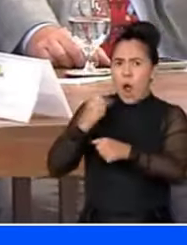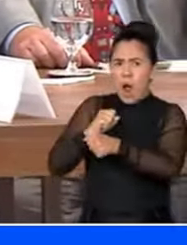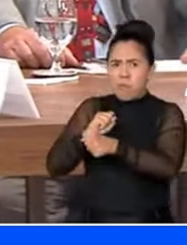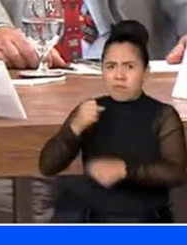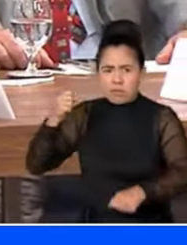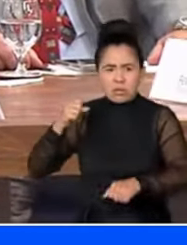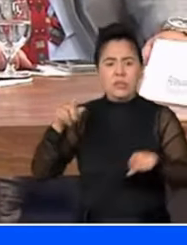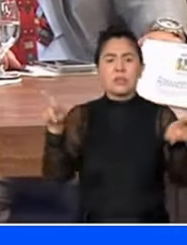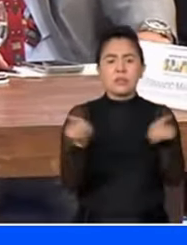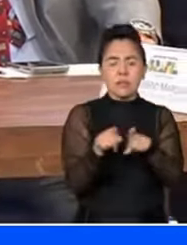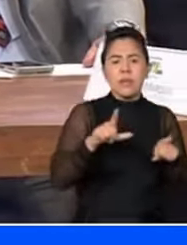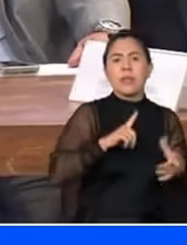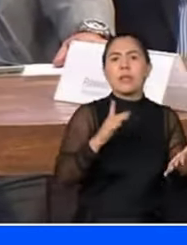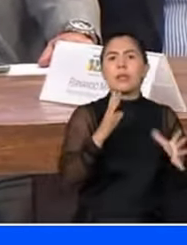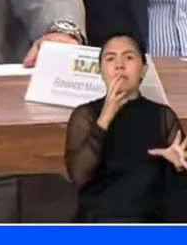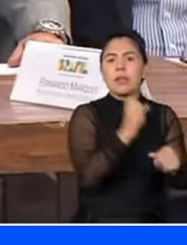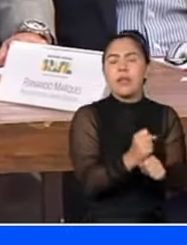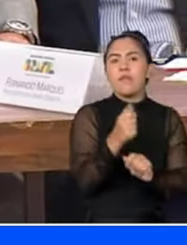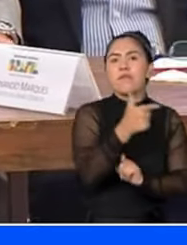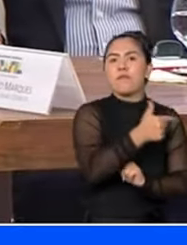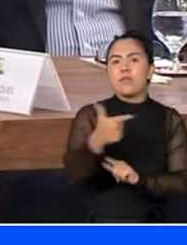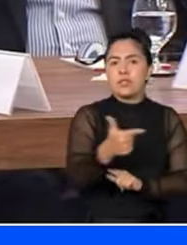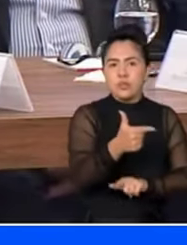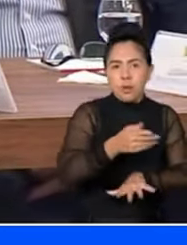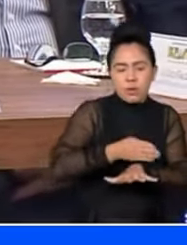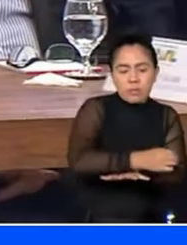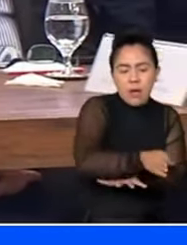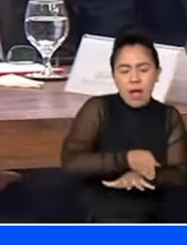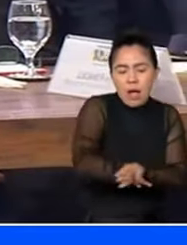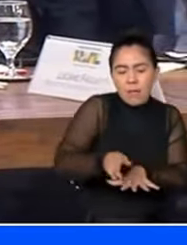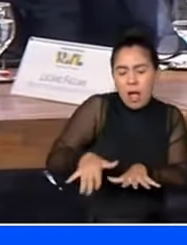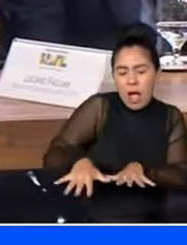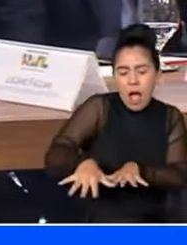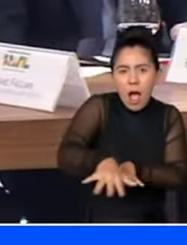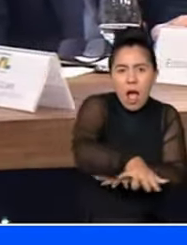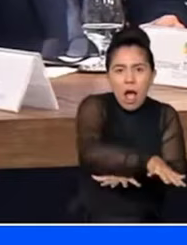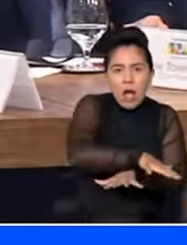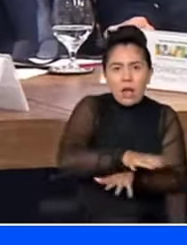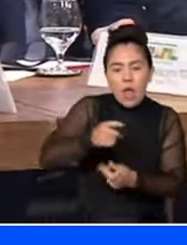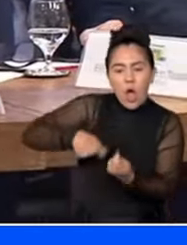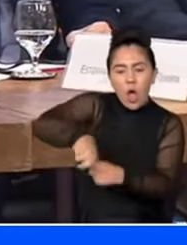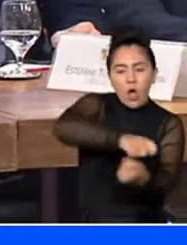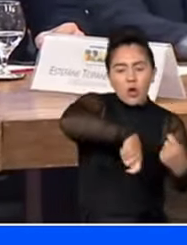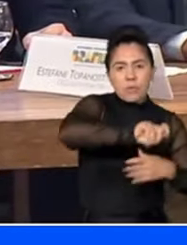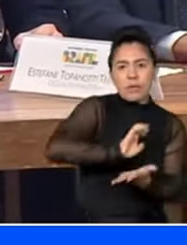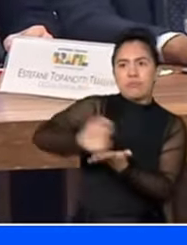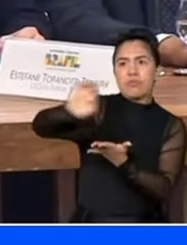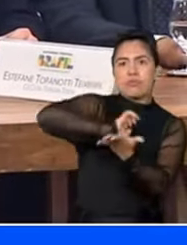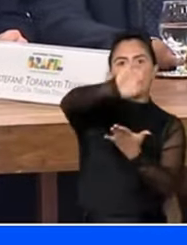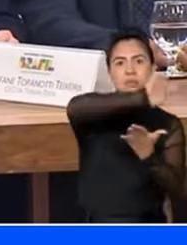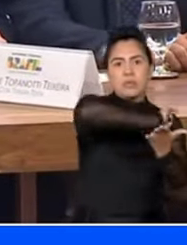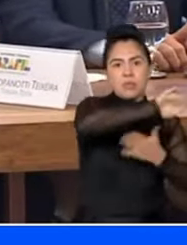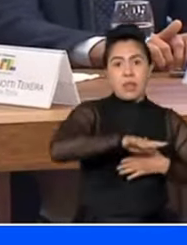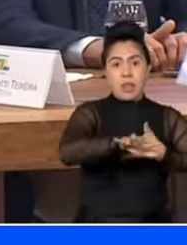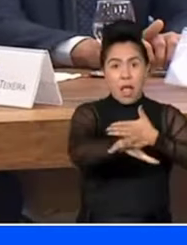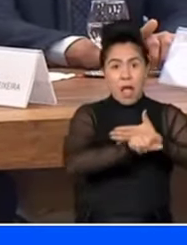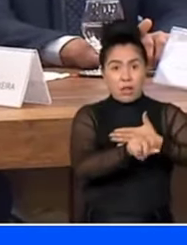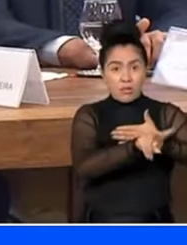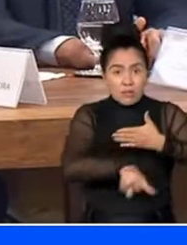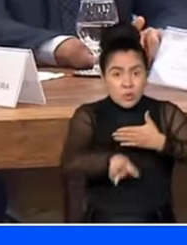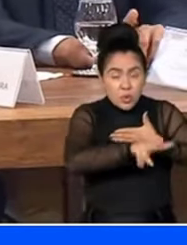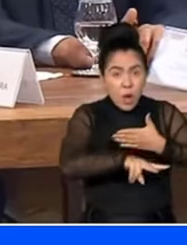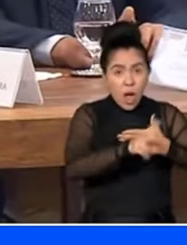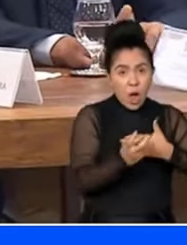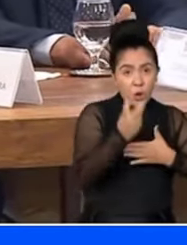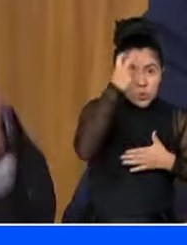empresas e temos 22 setores da economia brasileira exportadora, que vai do audiovisual, da cultura,